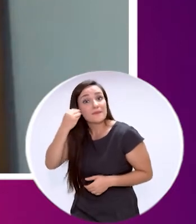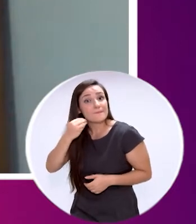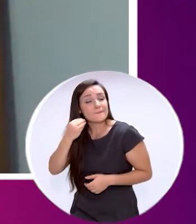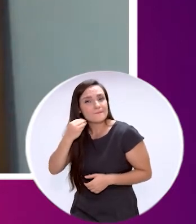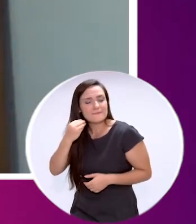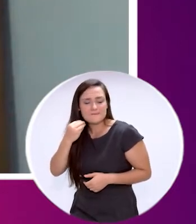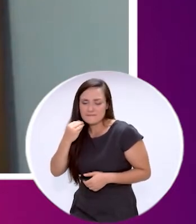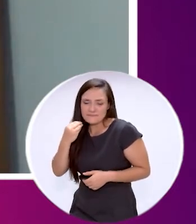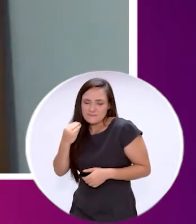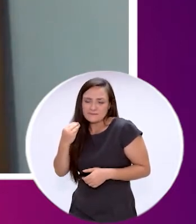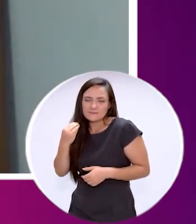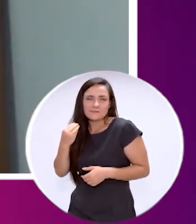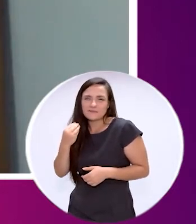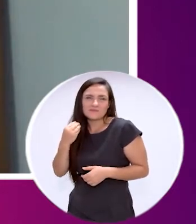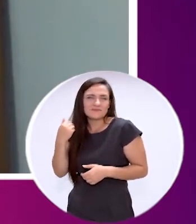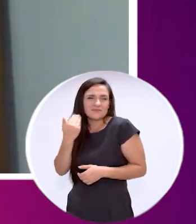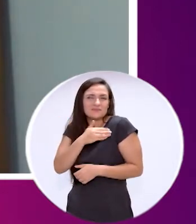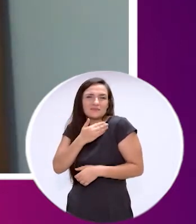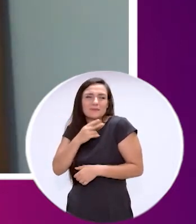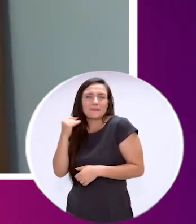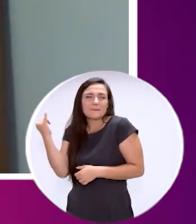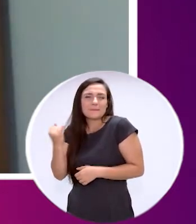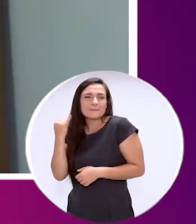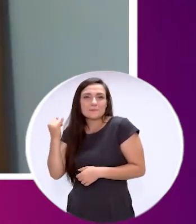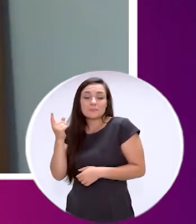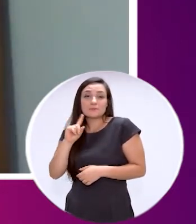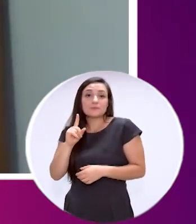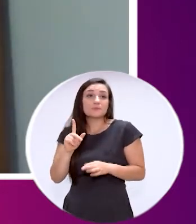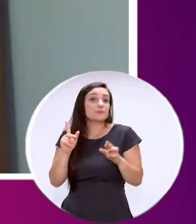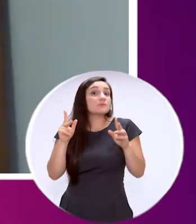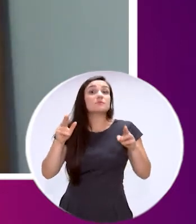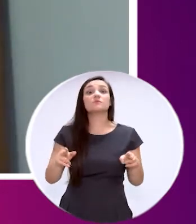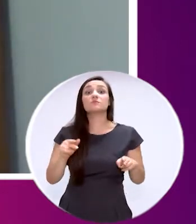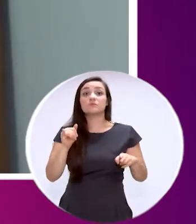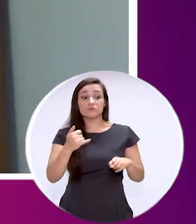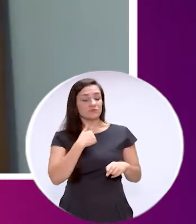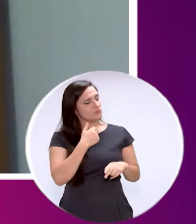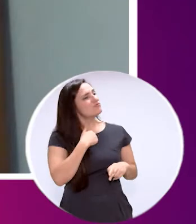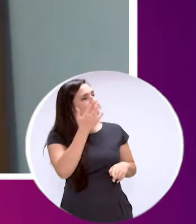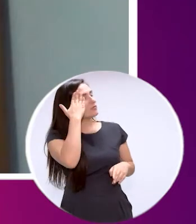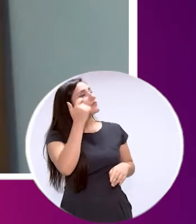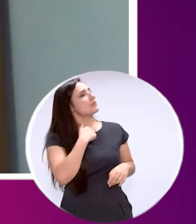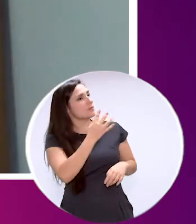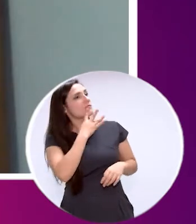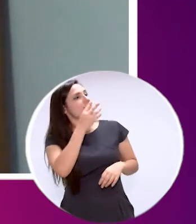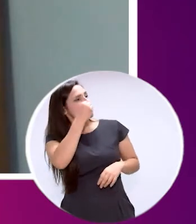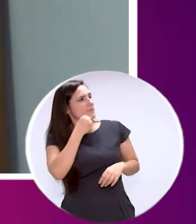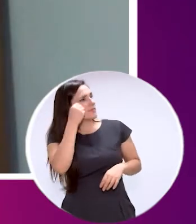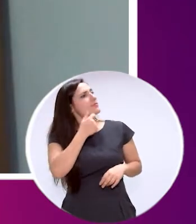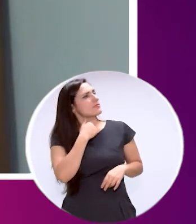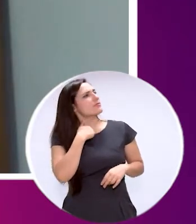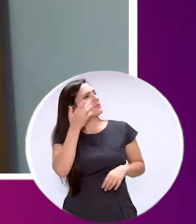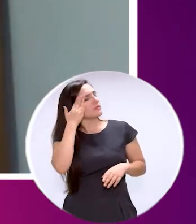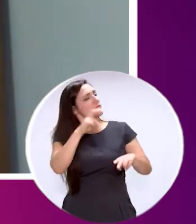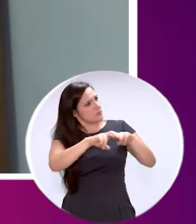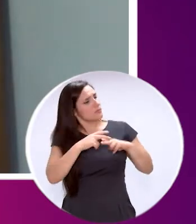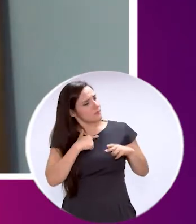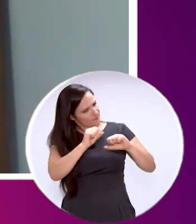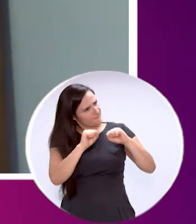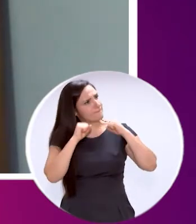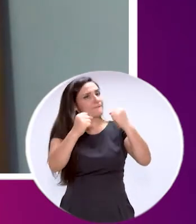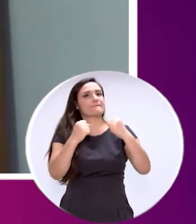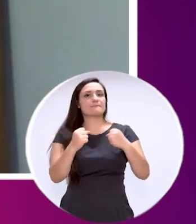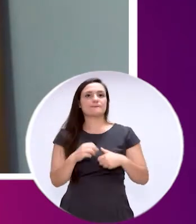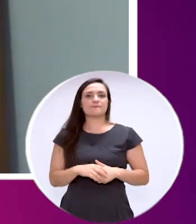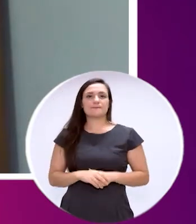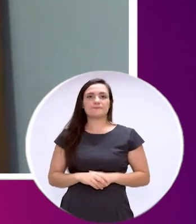vai doer tanto nela. Então, ela não vai gastar a mesma energia, a mesma motivação para resolver aqueles problemas. E aí, quando